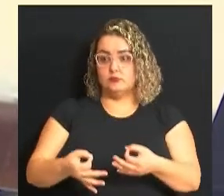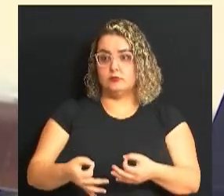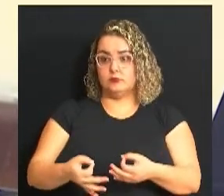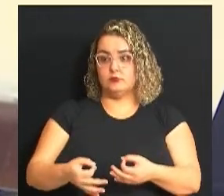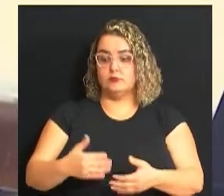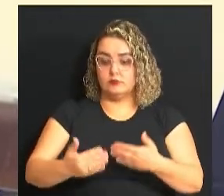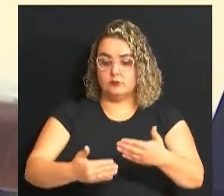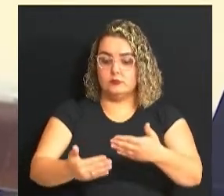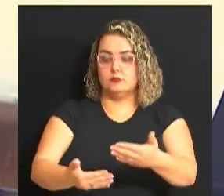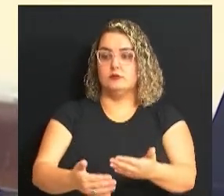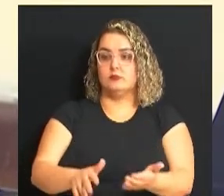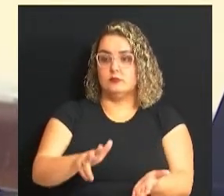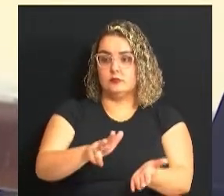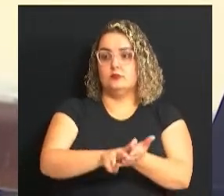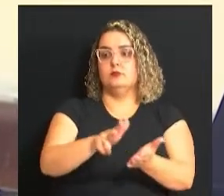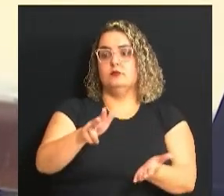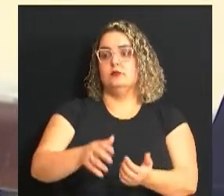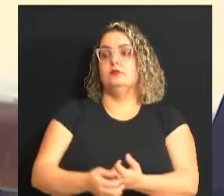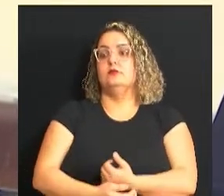próximas regularizações.